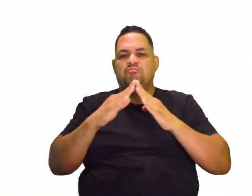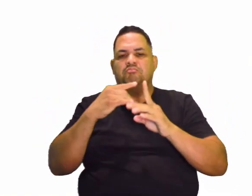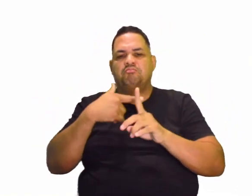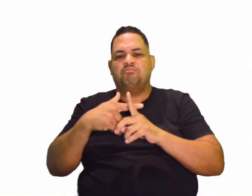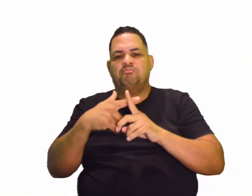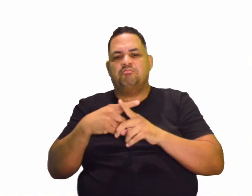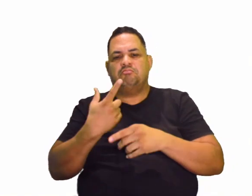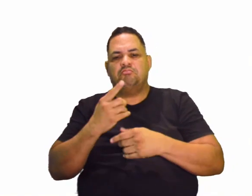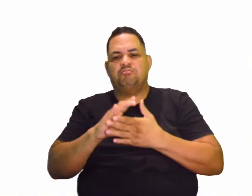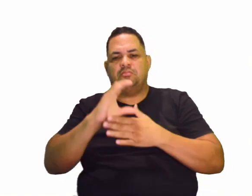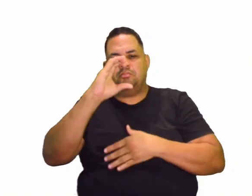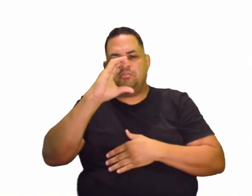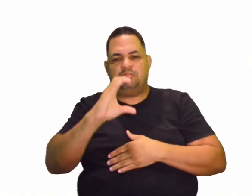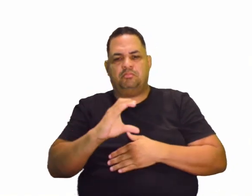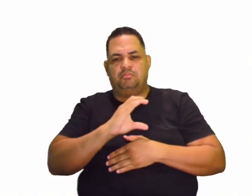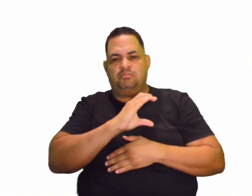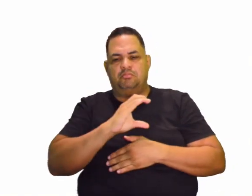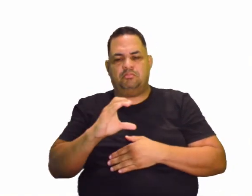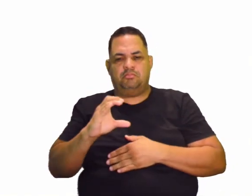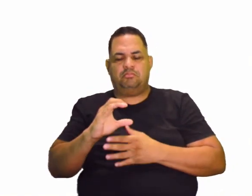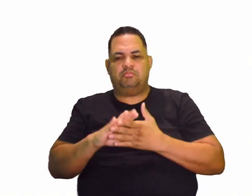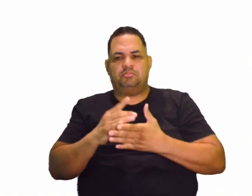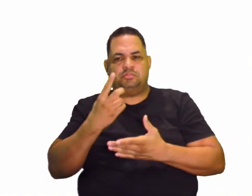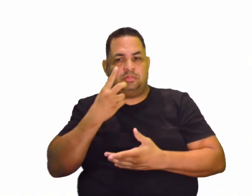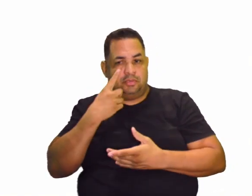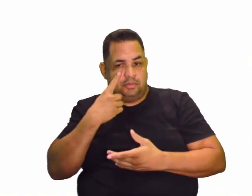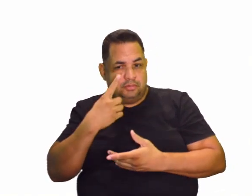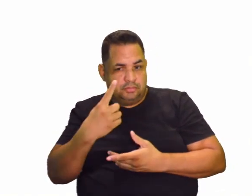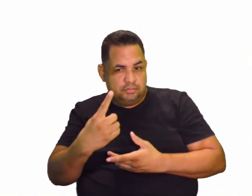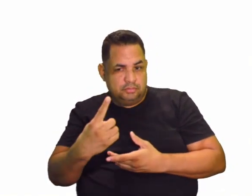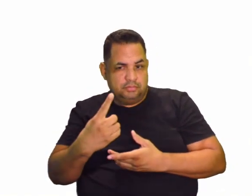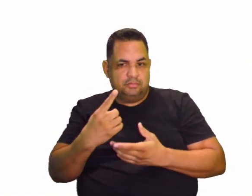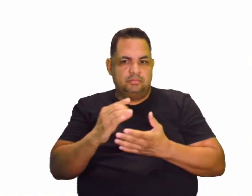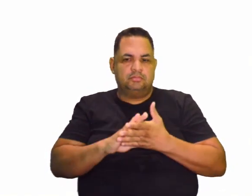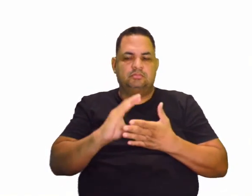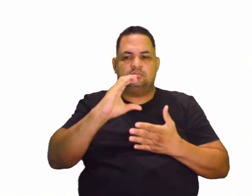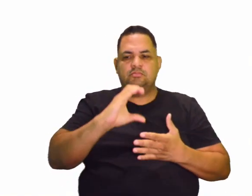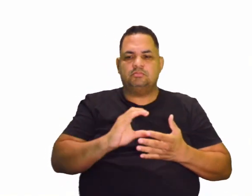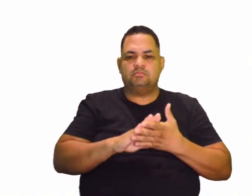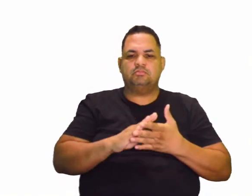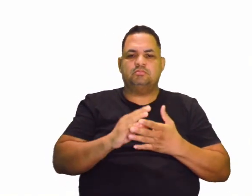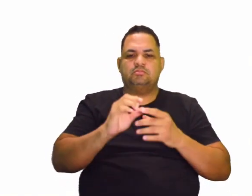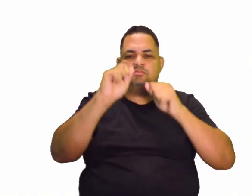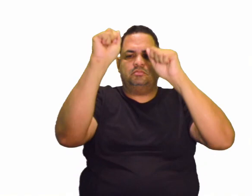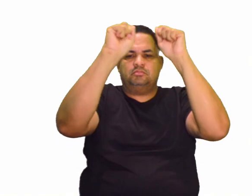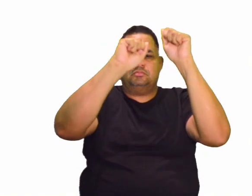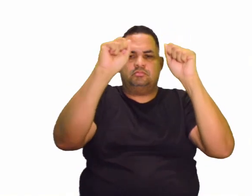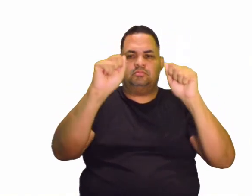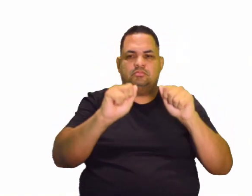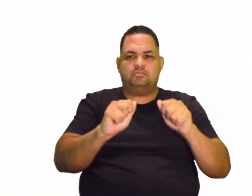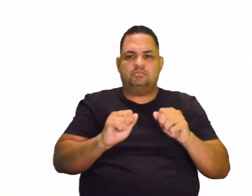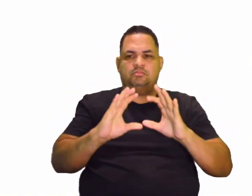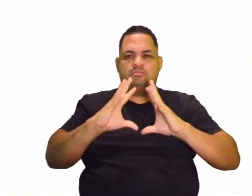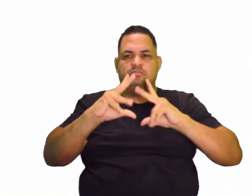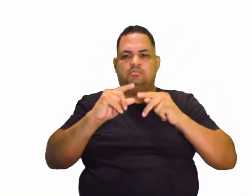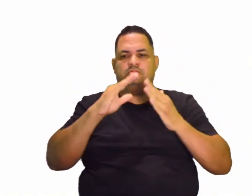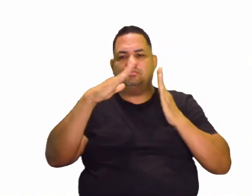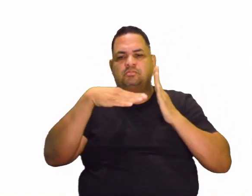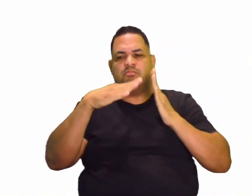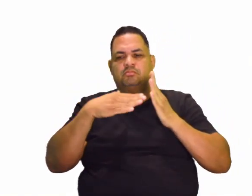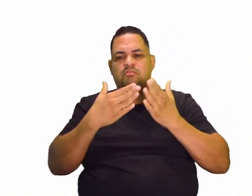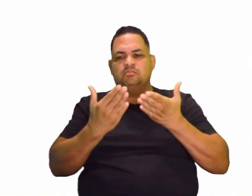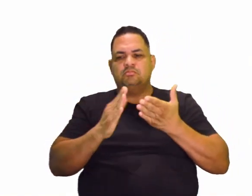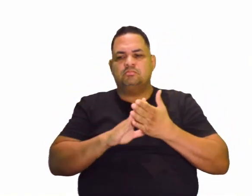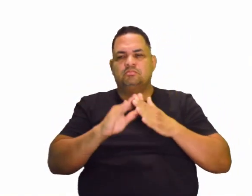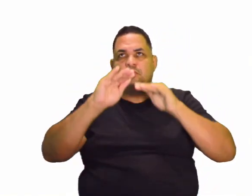vocês visitarem, vocês vão perceber que toda a ornamentação, os vitrais, as esculturas, tanto do